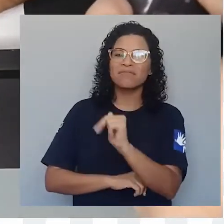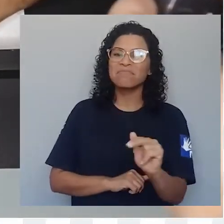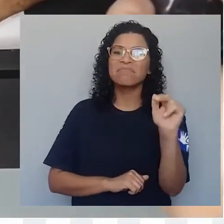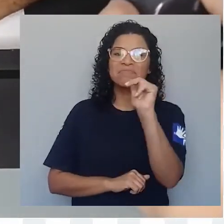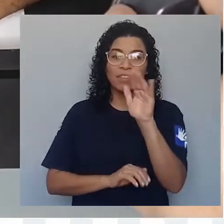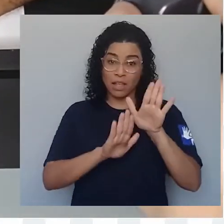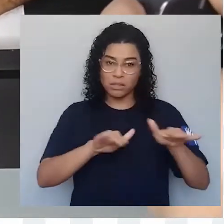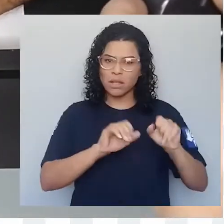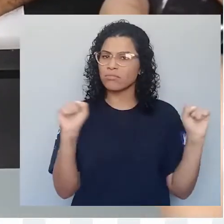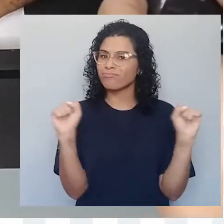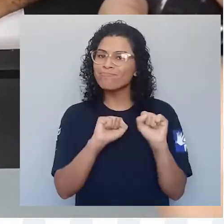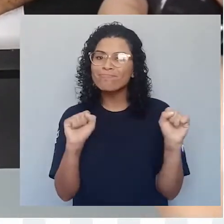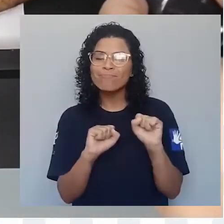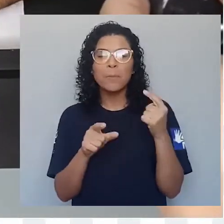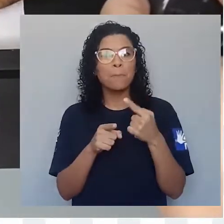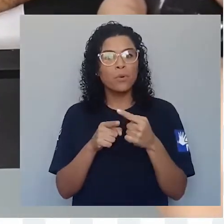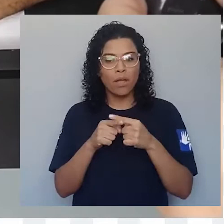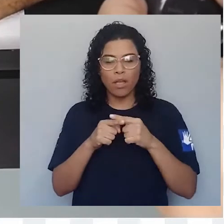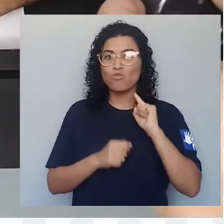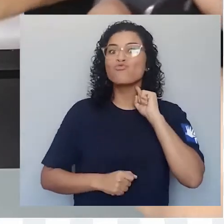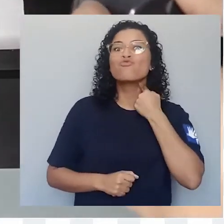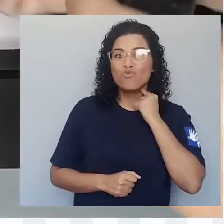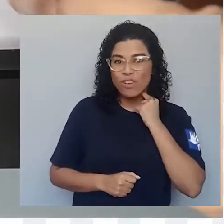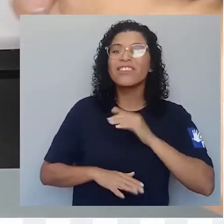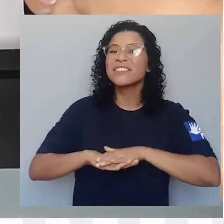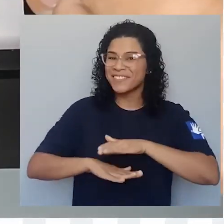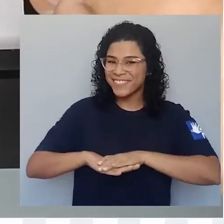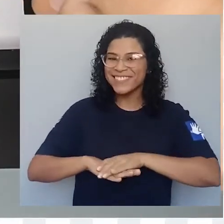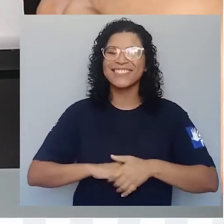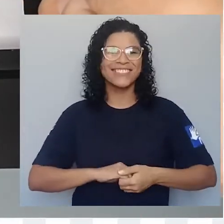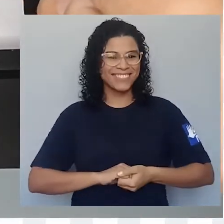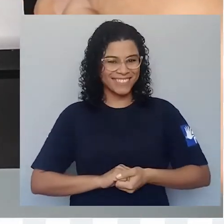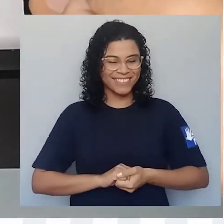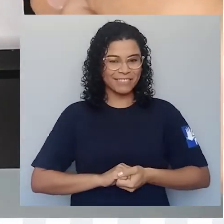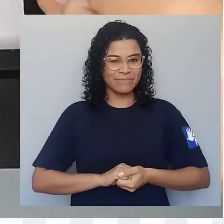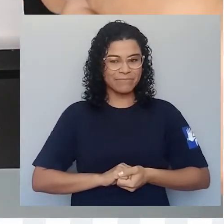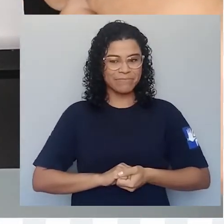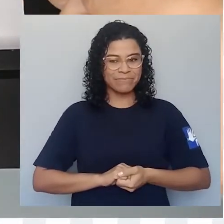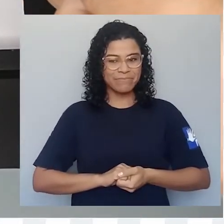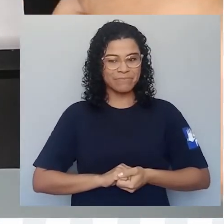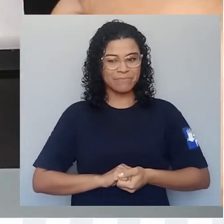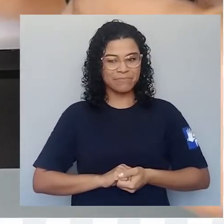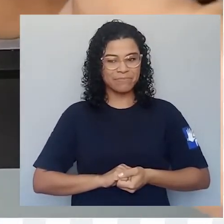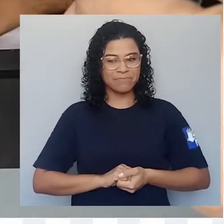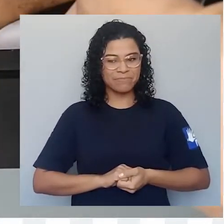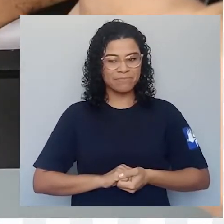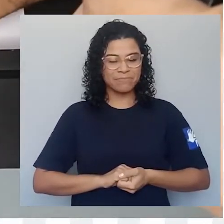fazer desenho. E as crianças adoram, porque faz uma sujeira danada. O nosso